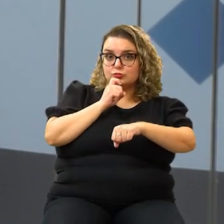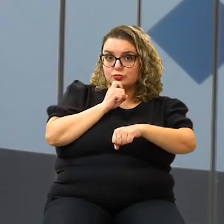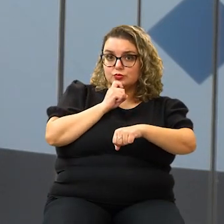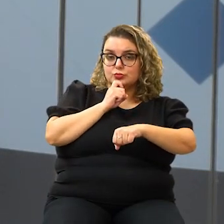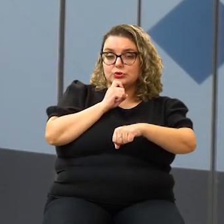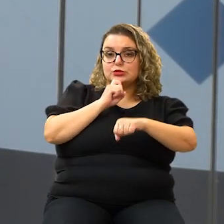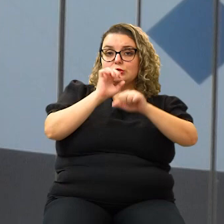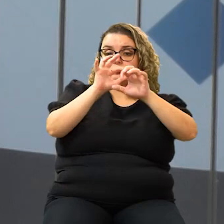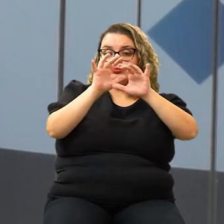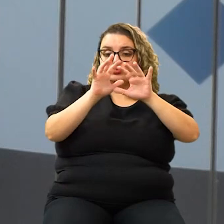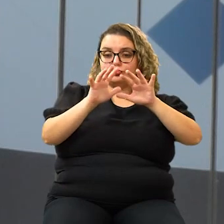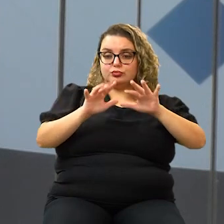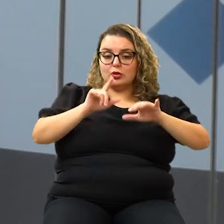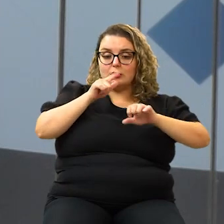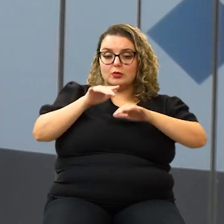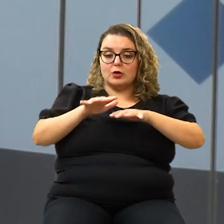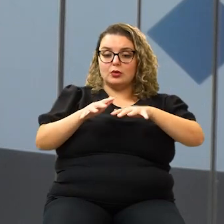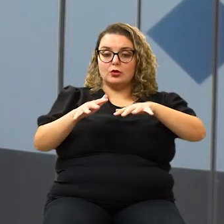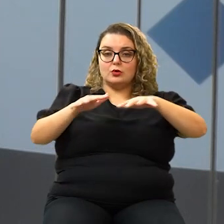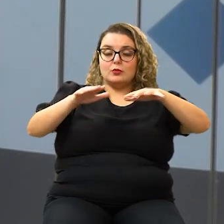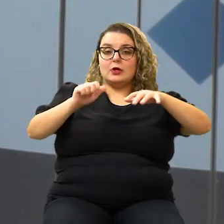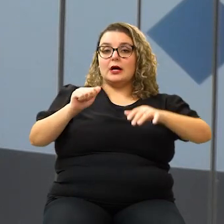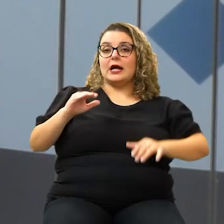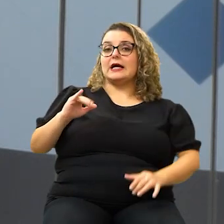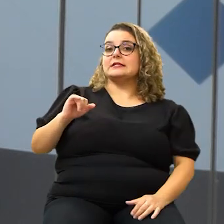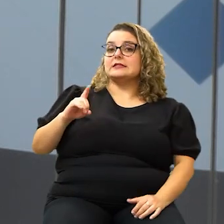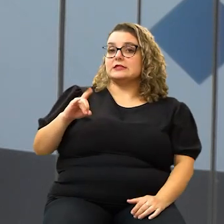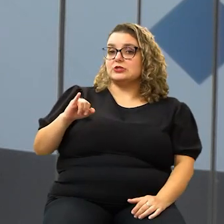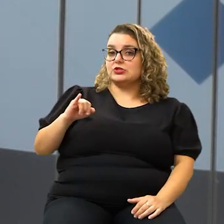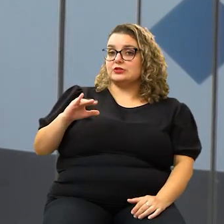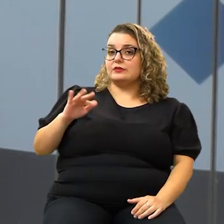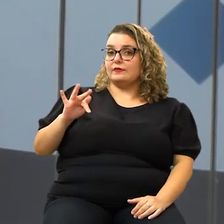do nível do mar, a acidificação dos oceanos,